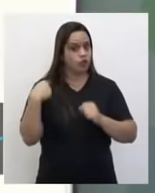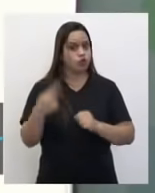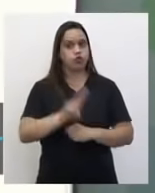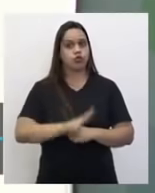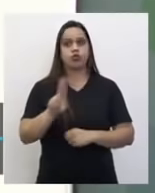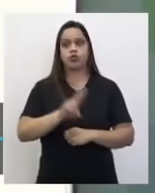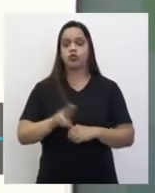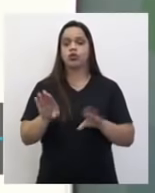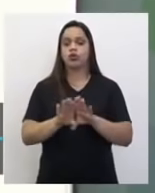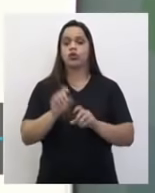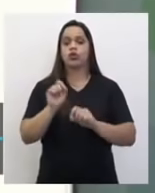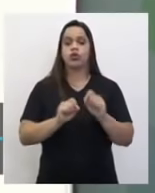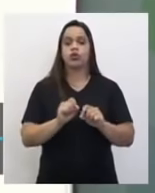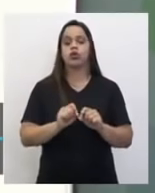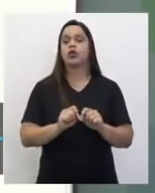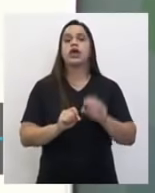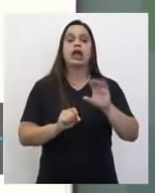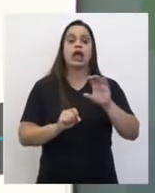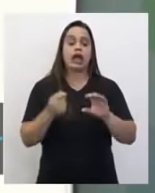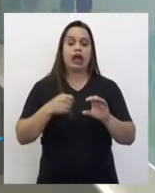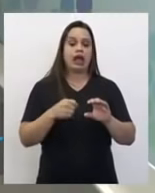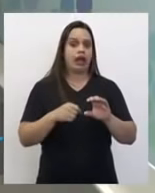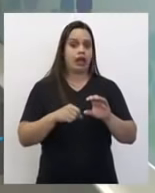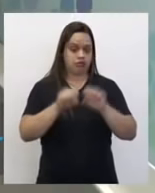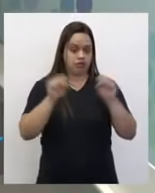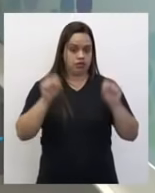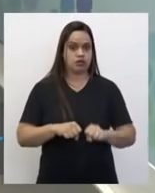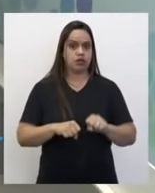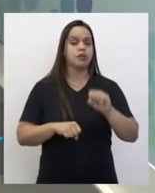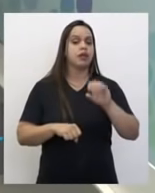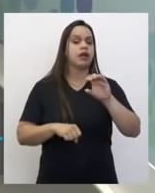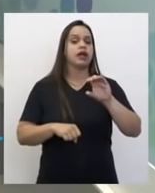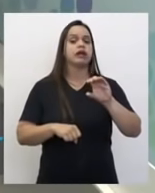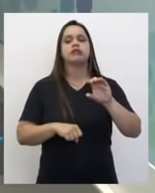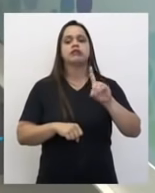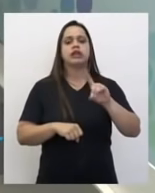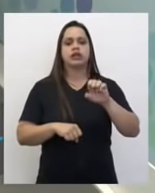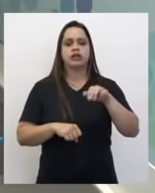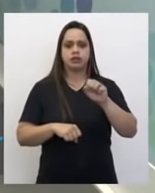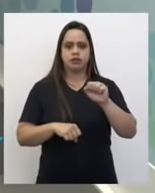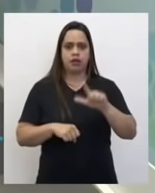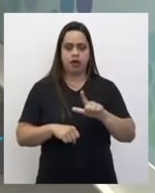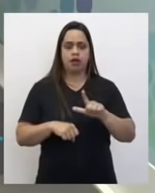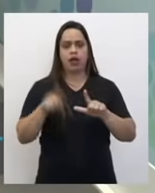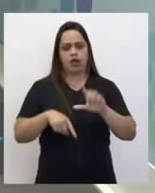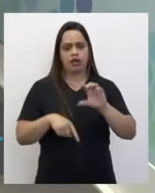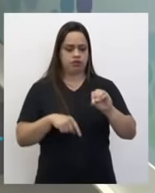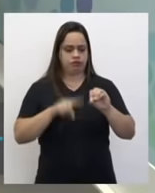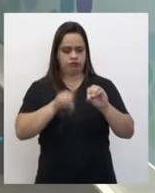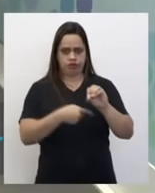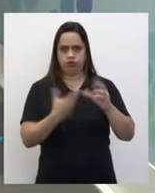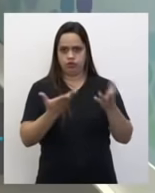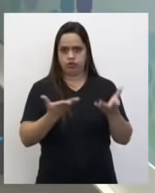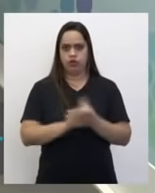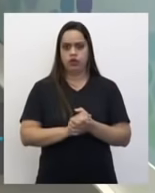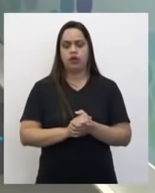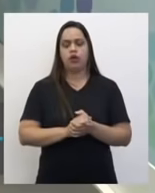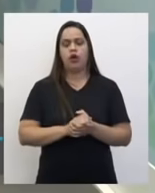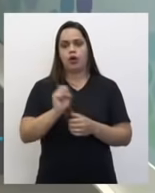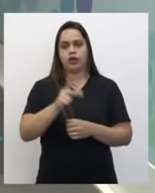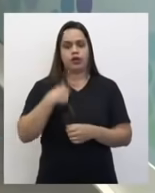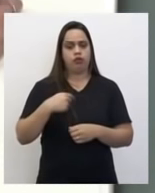quê? Imagina, ó, eu tenho aqui cinco estrelas, tá? Nossa, eu fiz a estrela igual o meu nariz, mas tudo